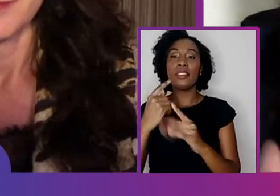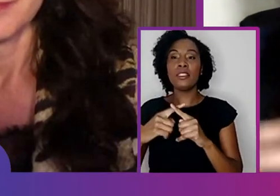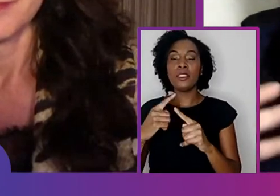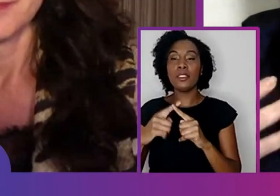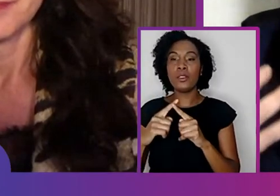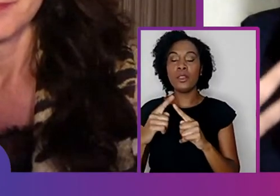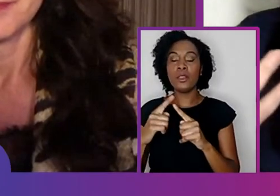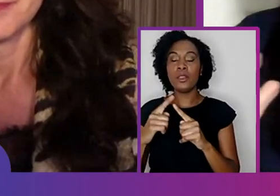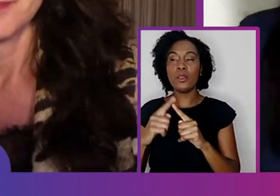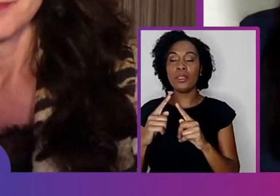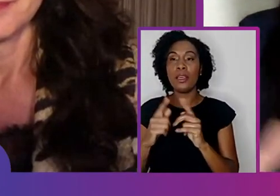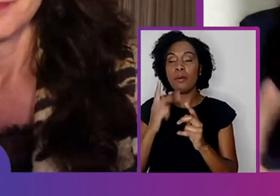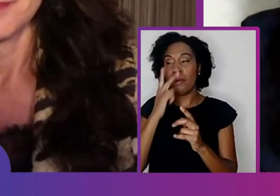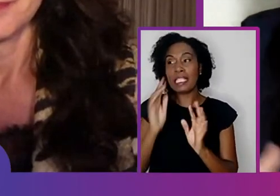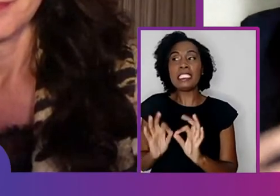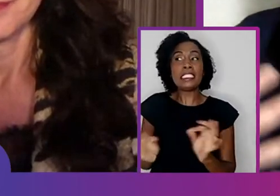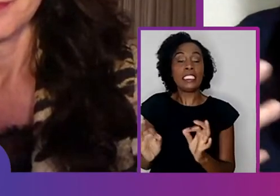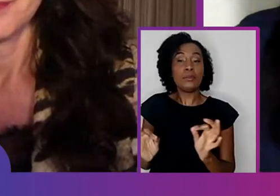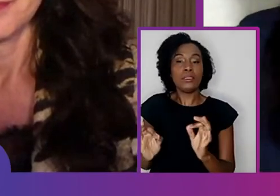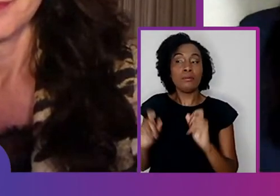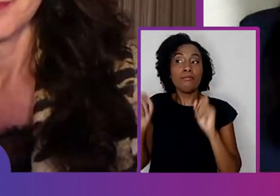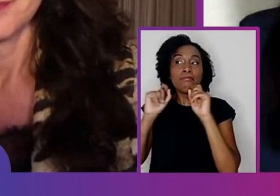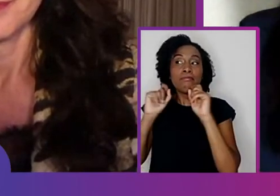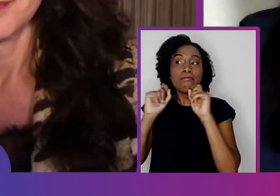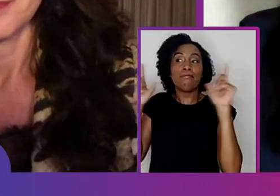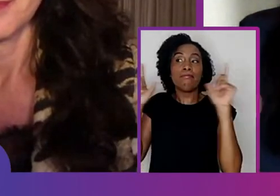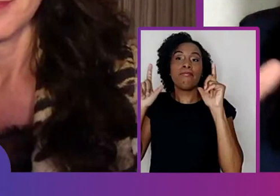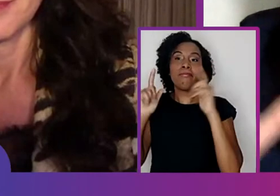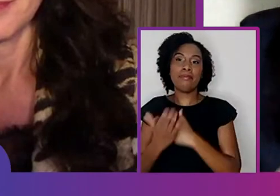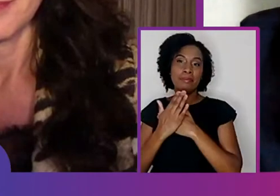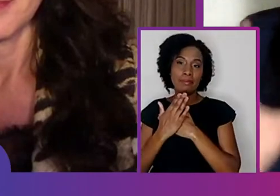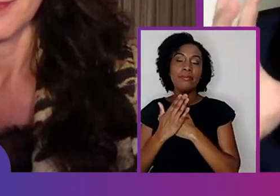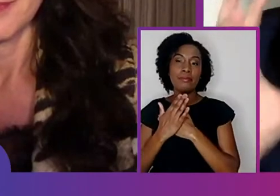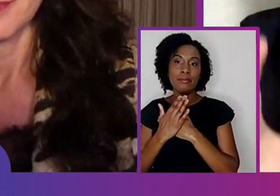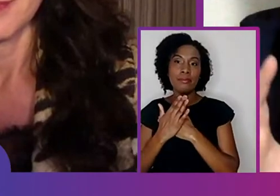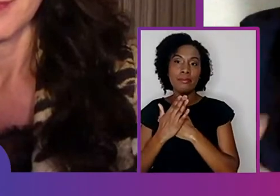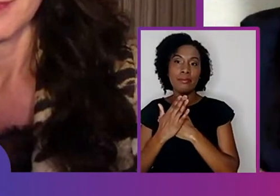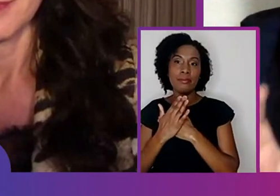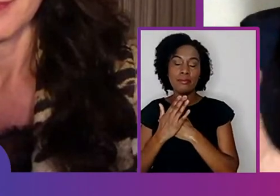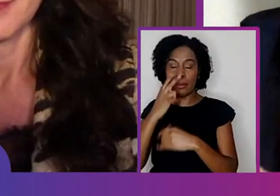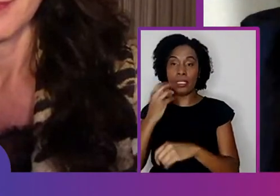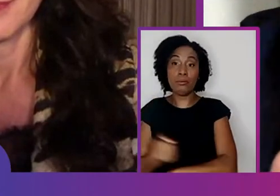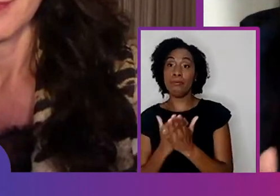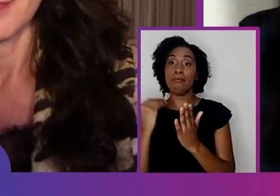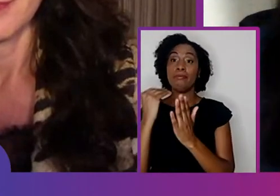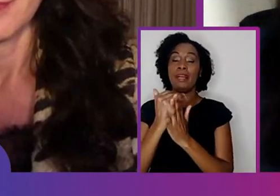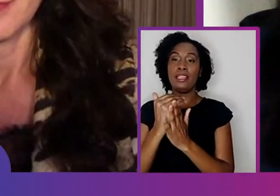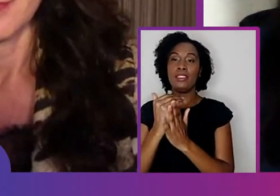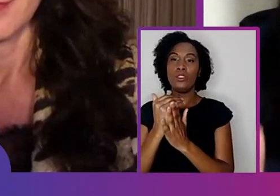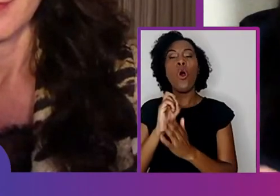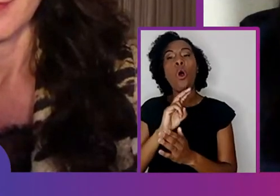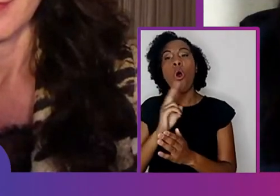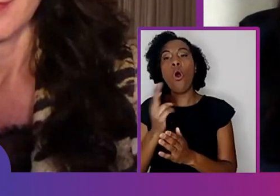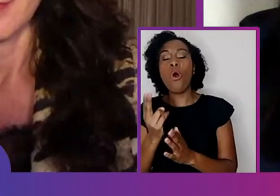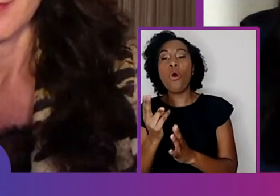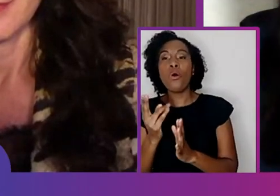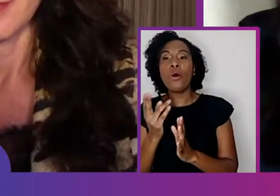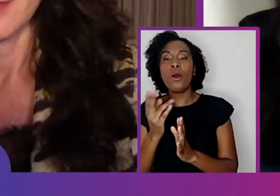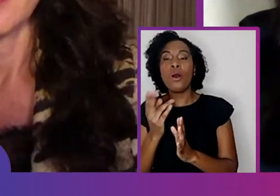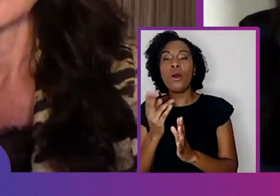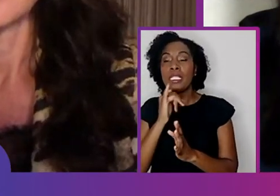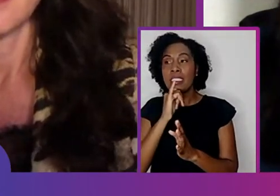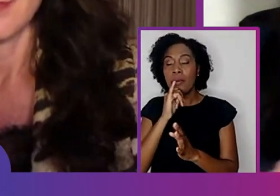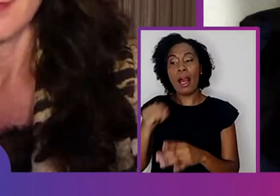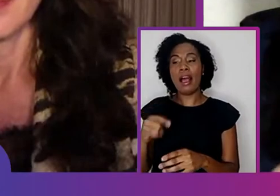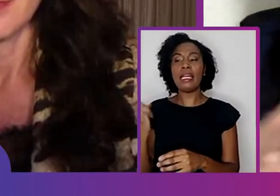assim, né? Ele prefere dar uma emoção exacerbada do que correr o risco de não dar o valor para uma coisa